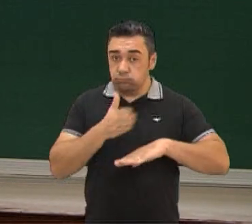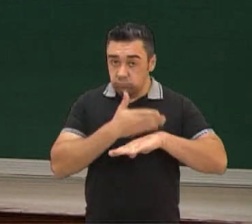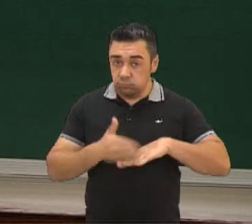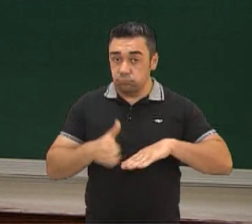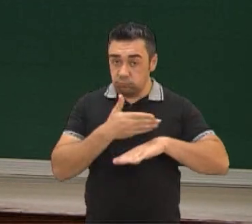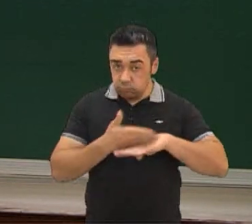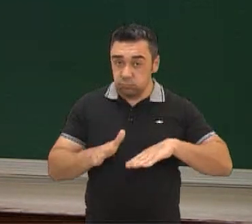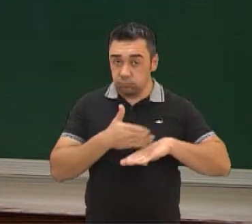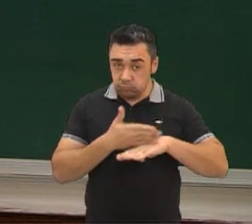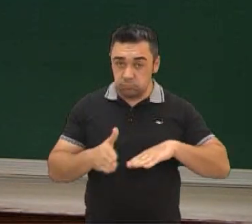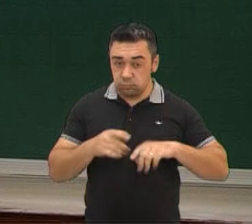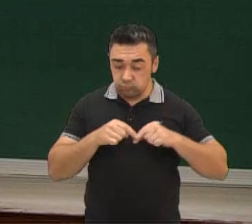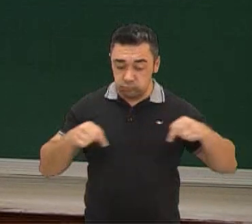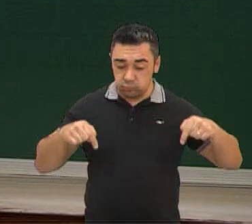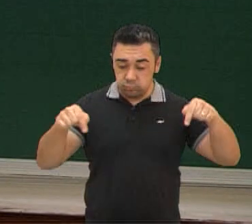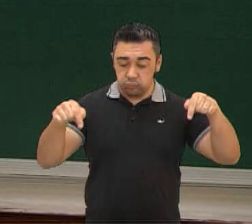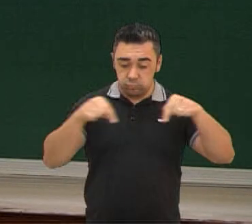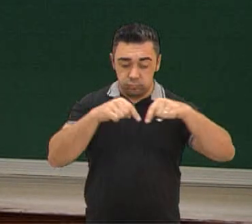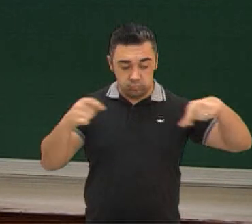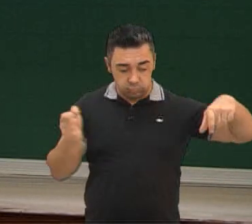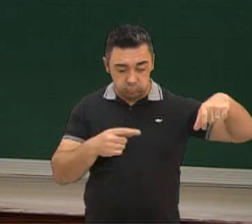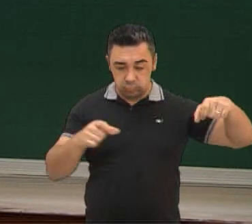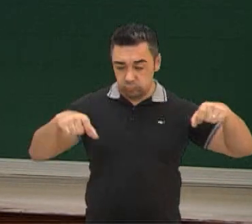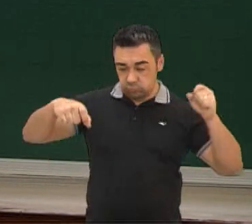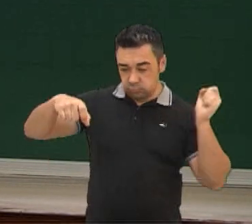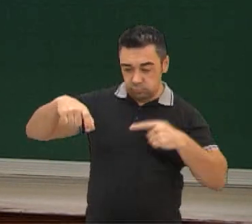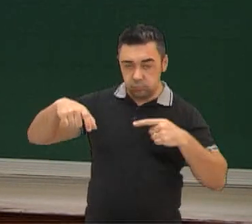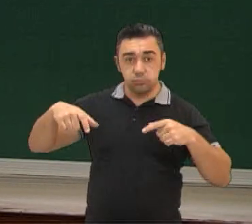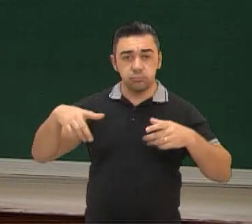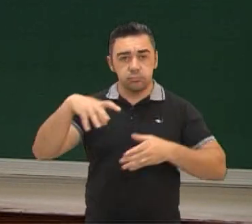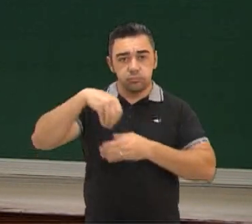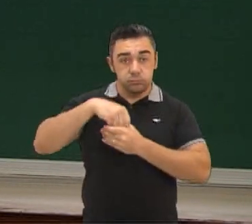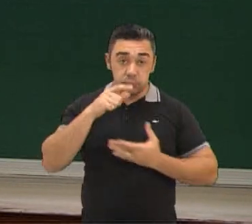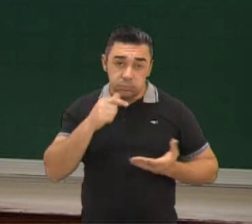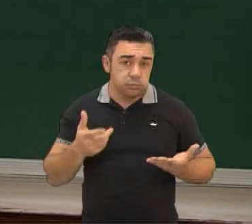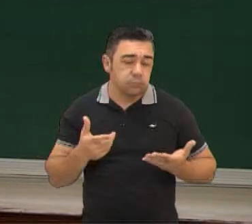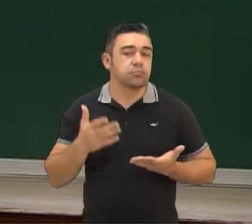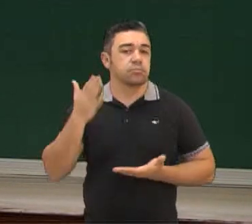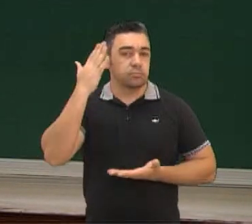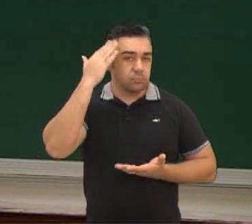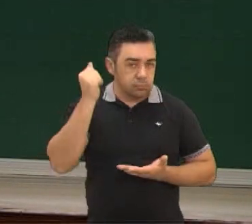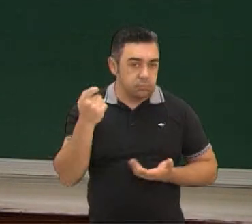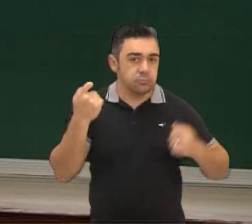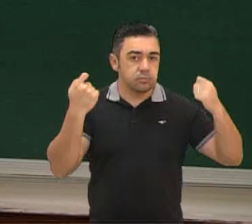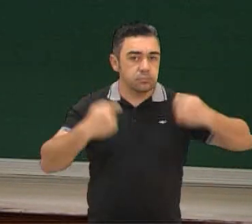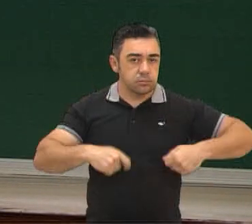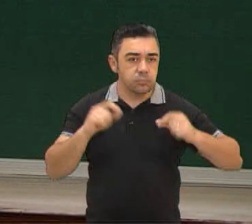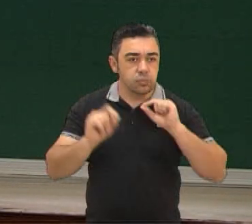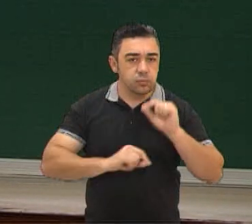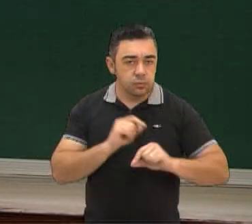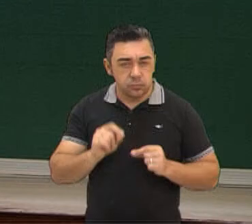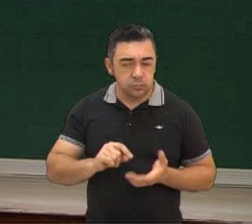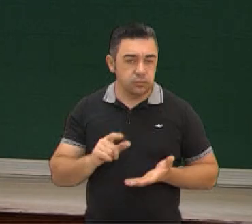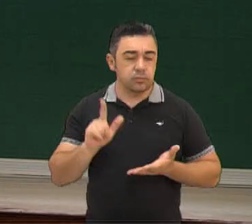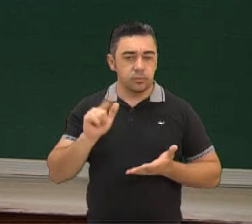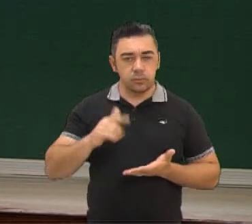bem o polo aquático, para conseguir praticar o polo aquático, é imprescindível que o atleta